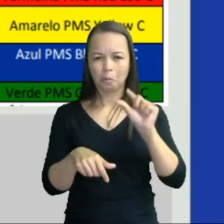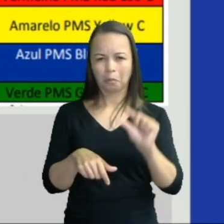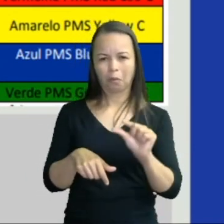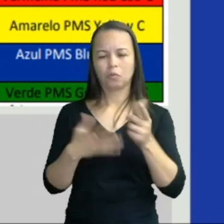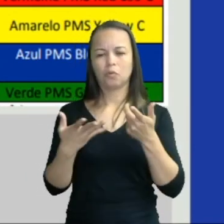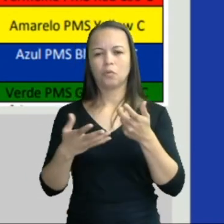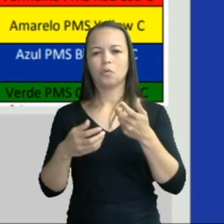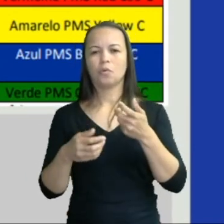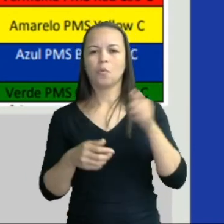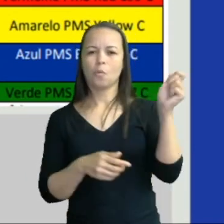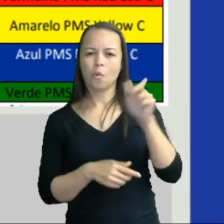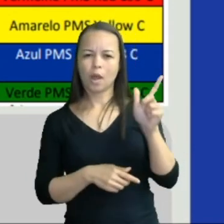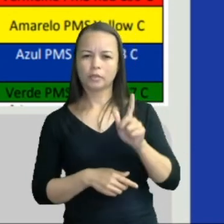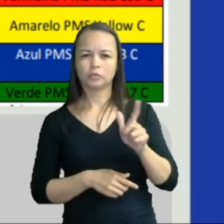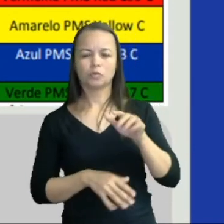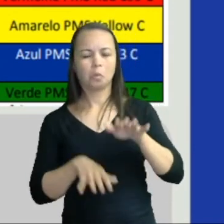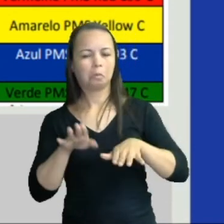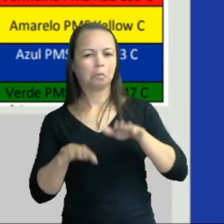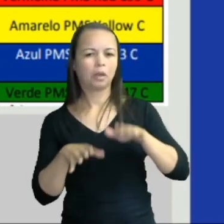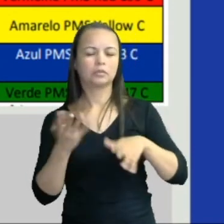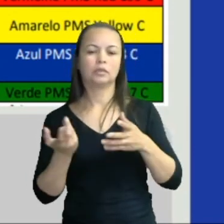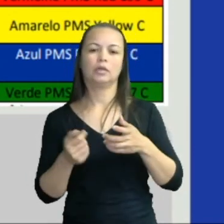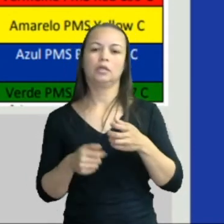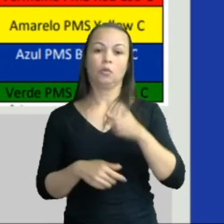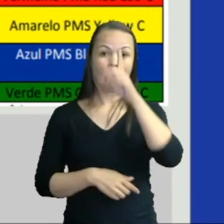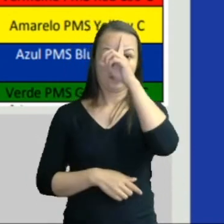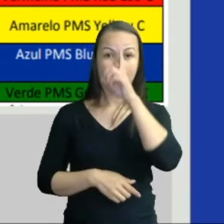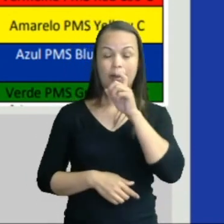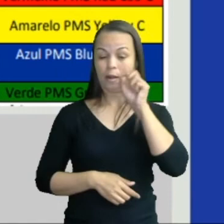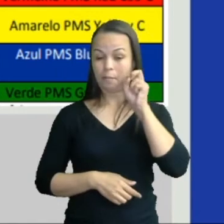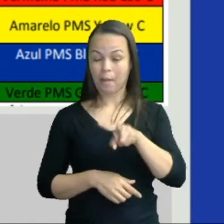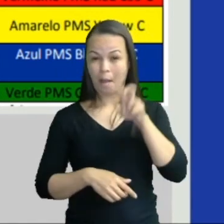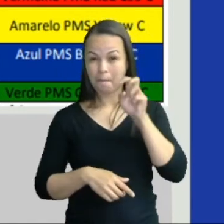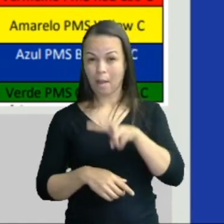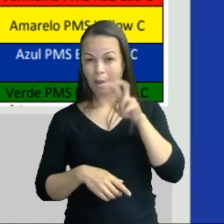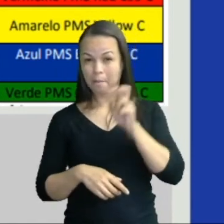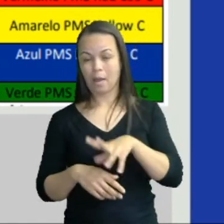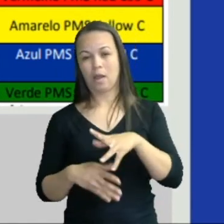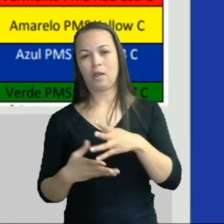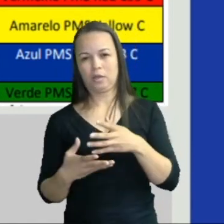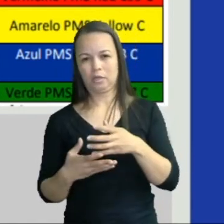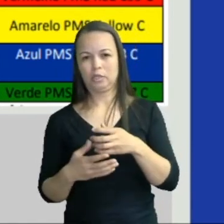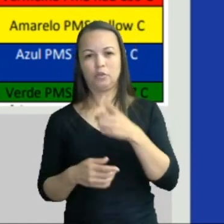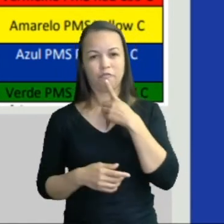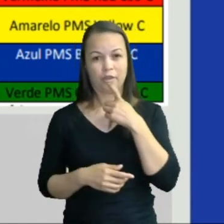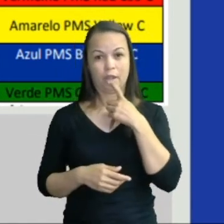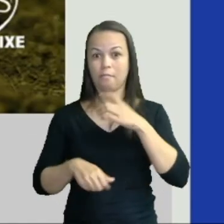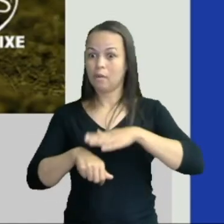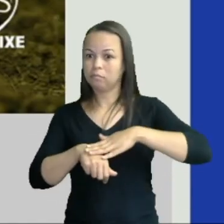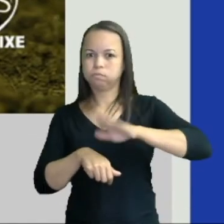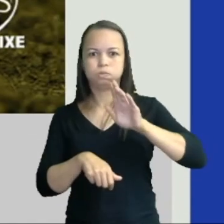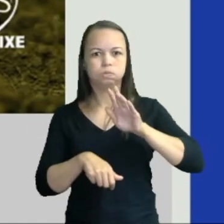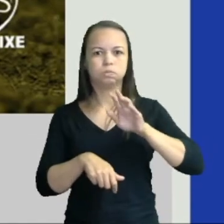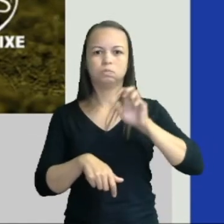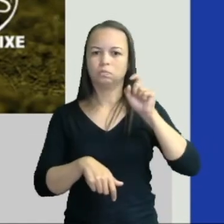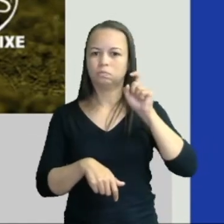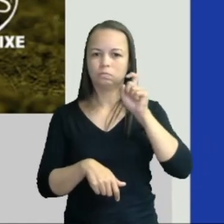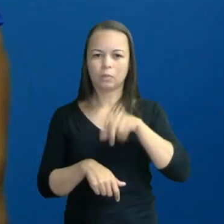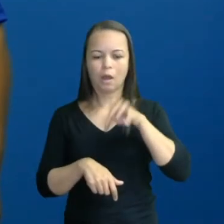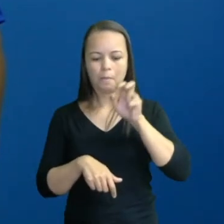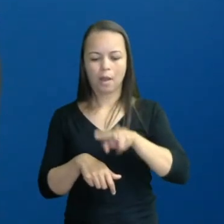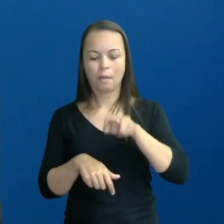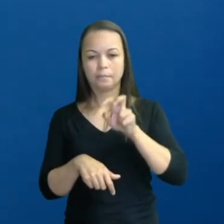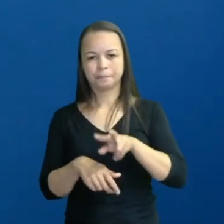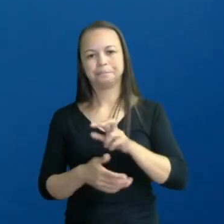azul moderado, o amarelo altamente tóxico e o vermelho extremamente tóxico. E